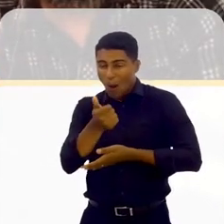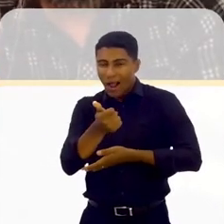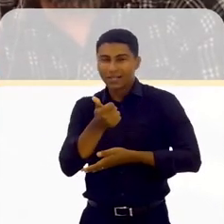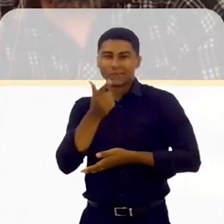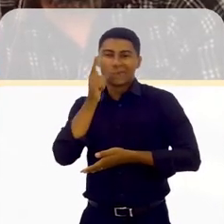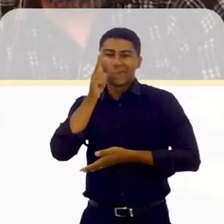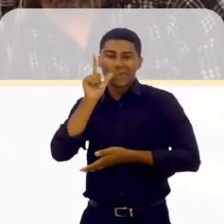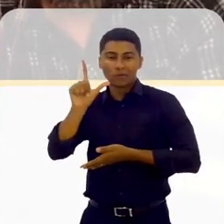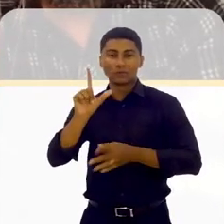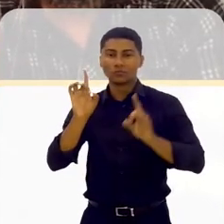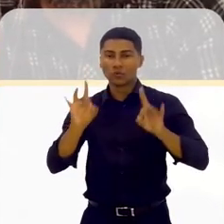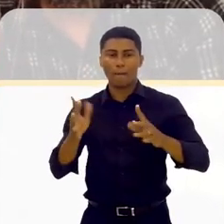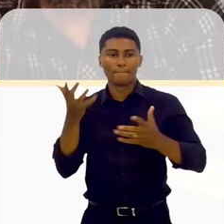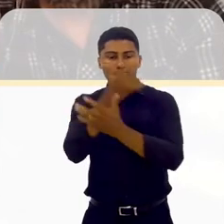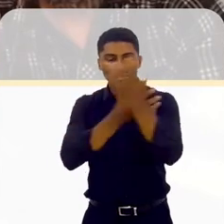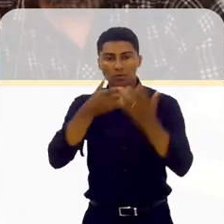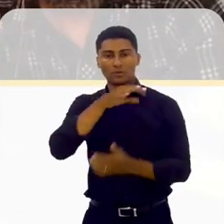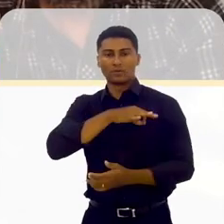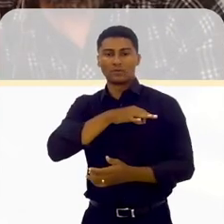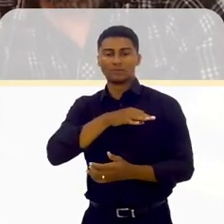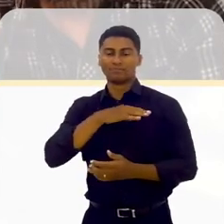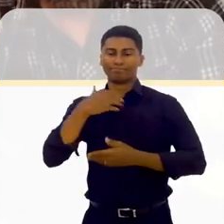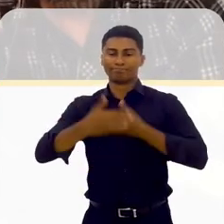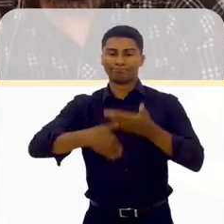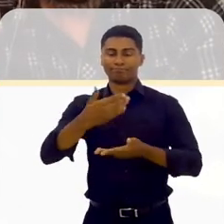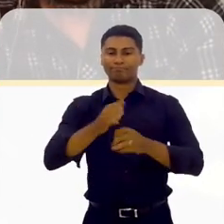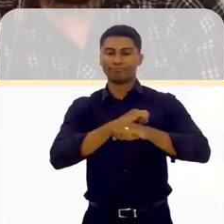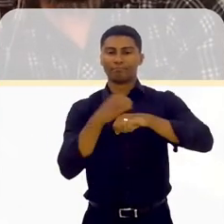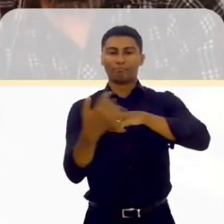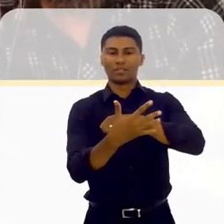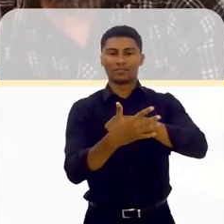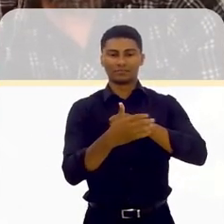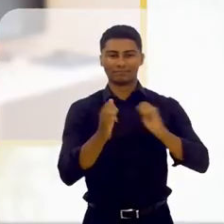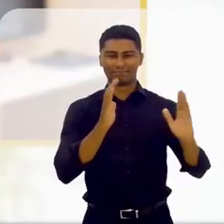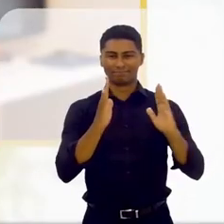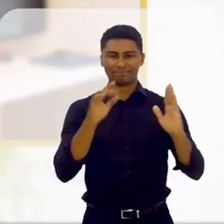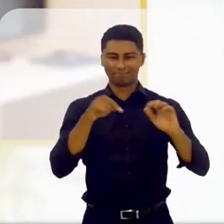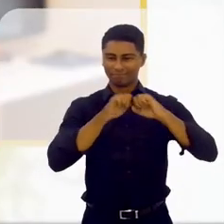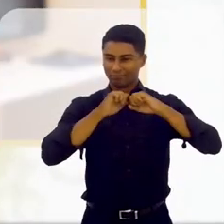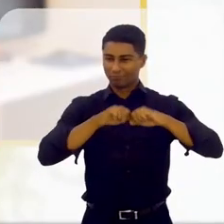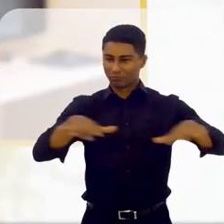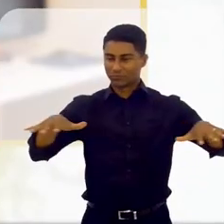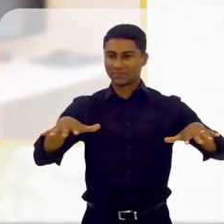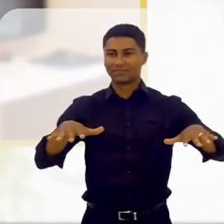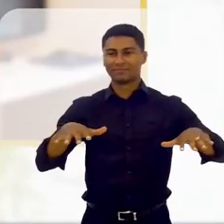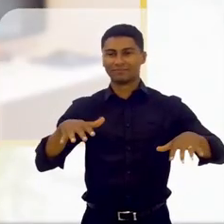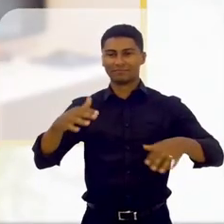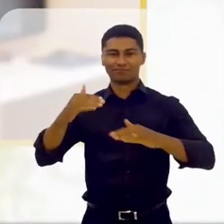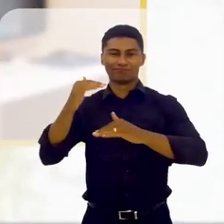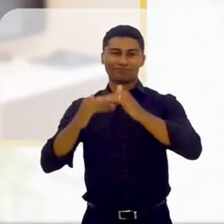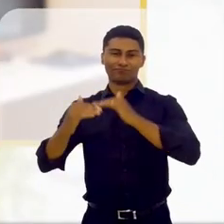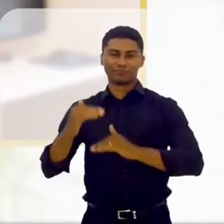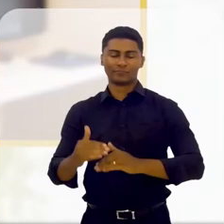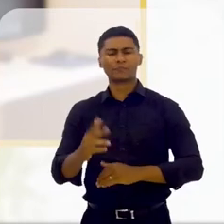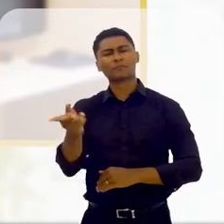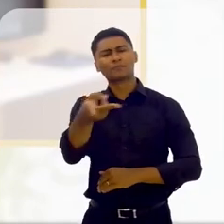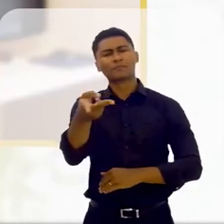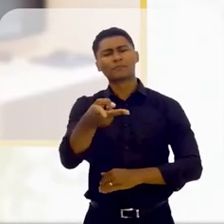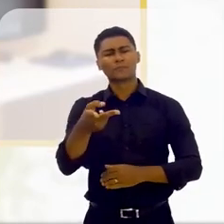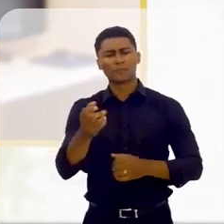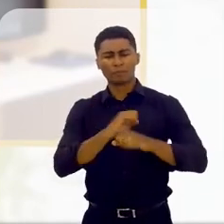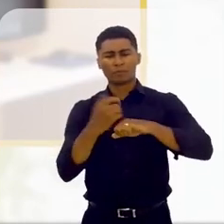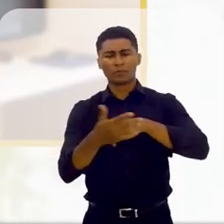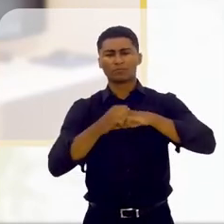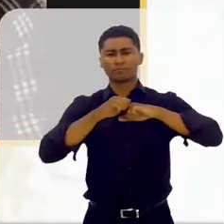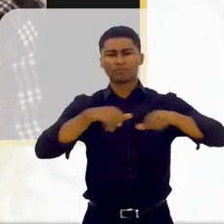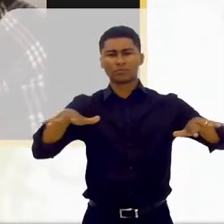a independência, tipo, agora já era. Porém, veio a pandemia, breca tudo, né, acabou tudo, tipo Que assim. vocês fizeram durante a